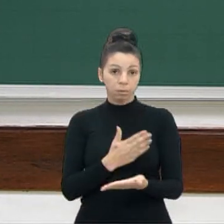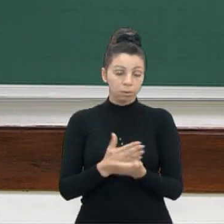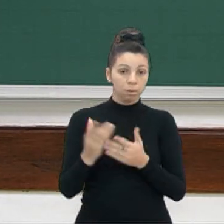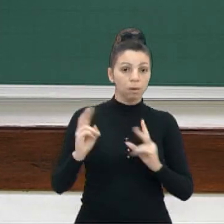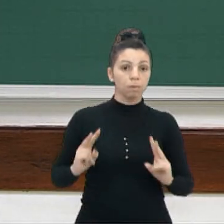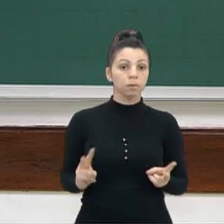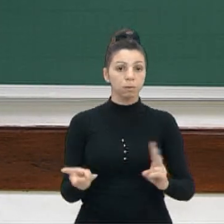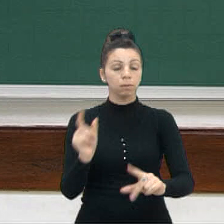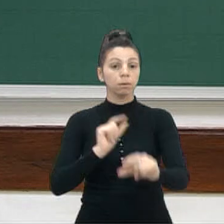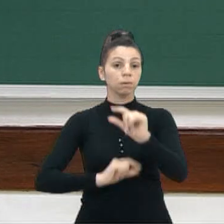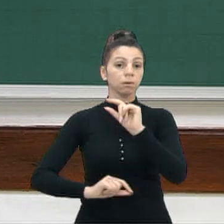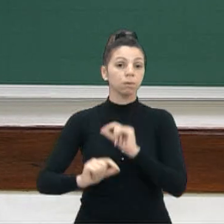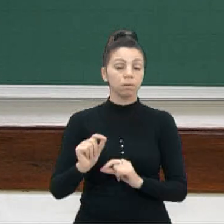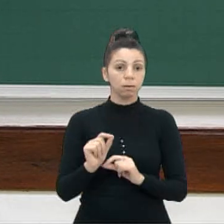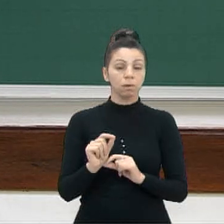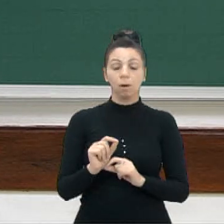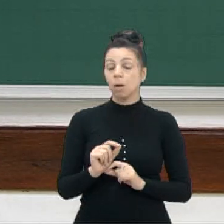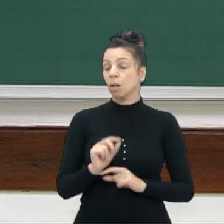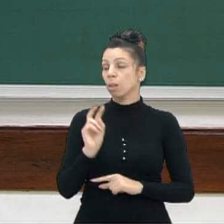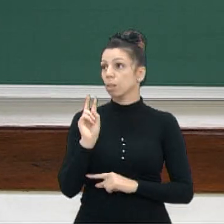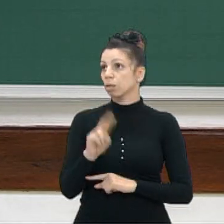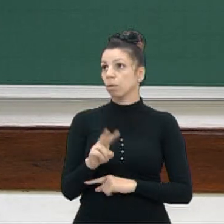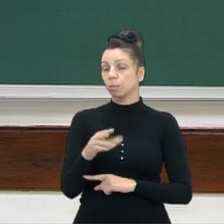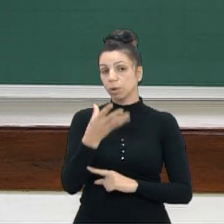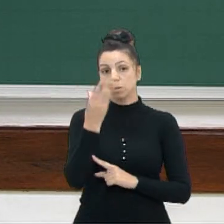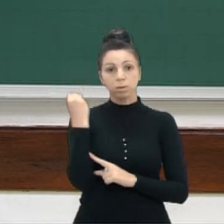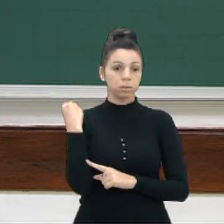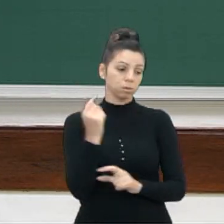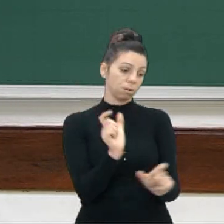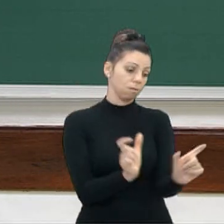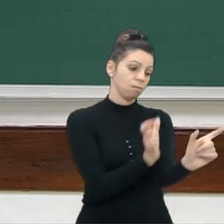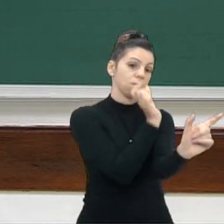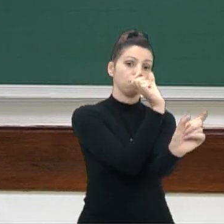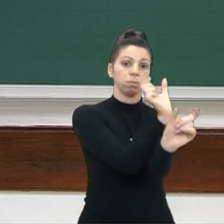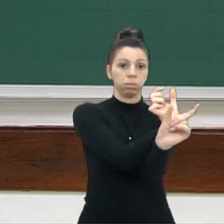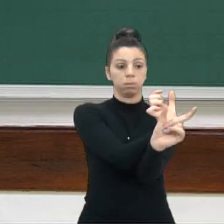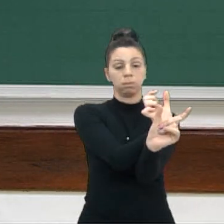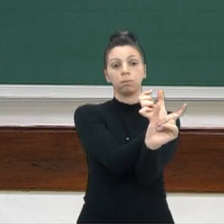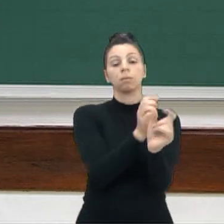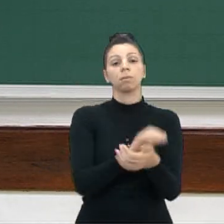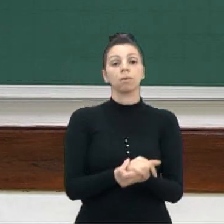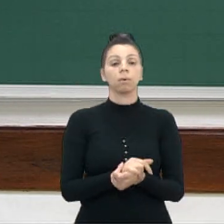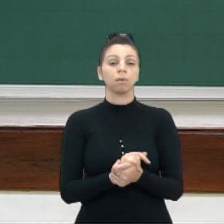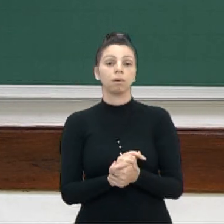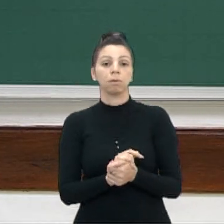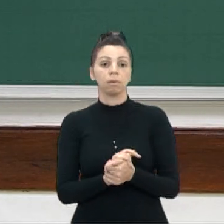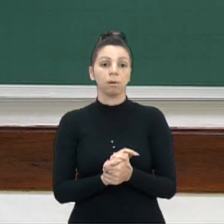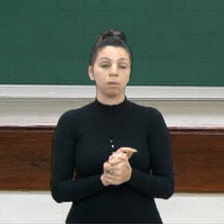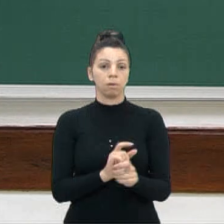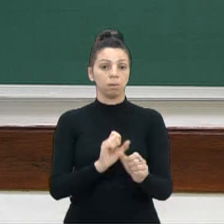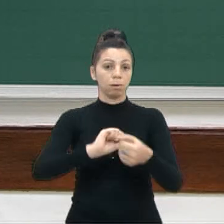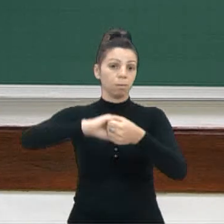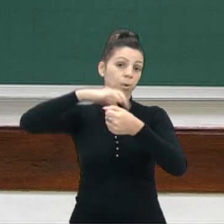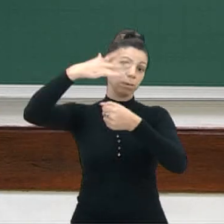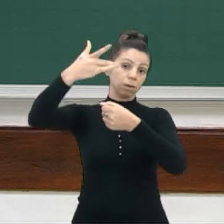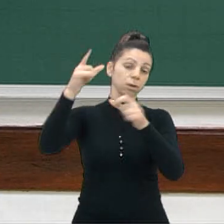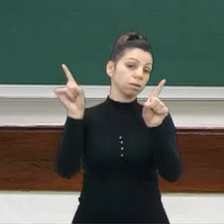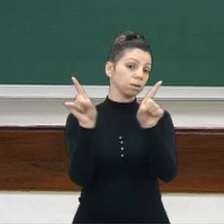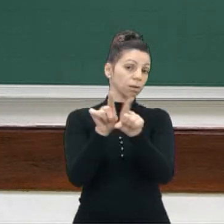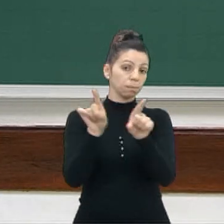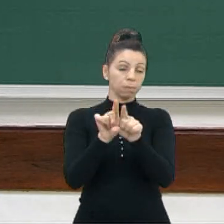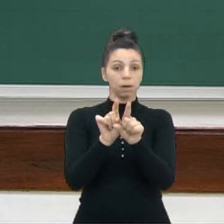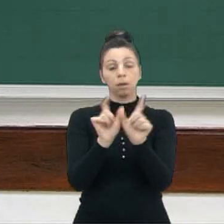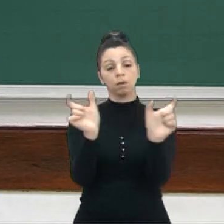dar continuidade. Nunca vamos esquecer sobre os monômios. Vejam, a parte da questão lá da propriedade das potências, tudo isso